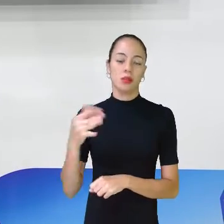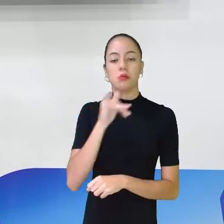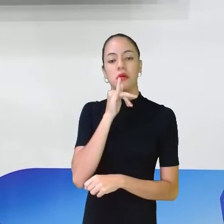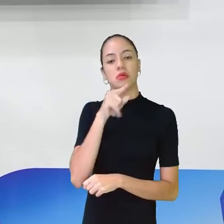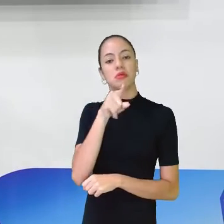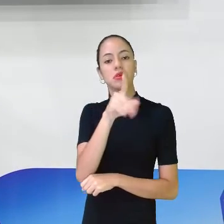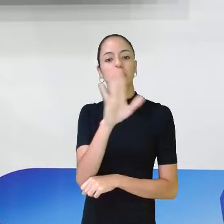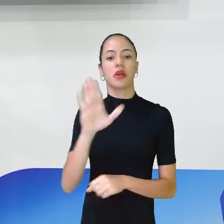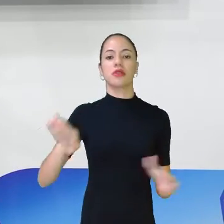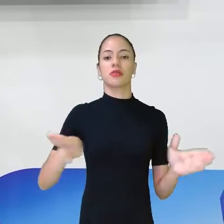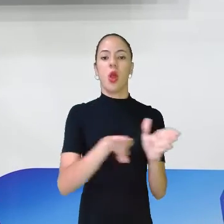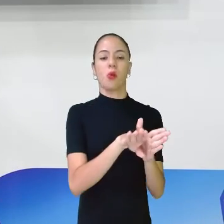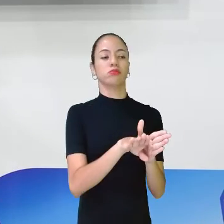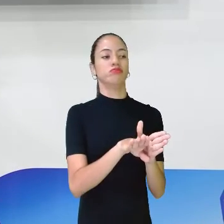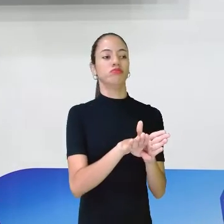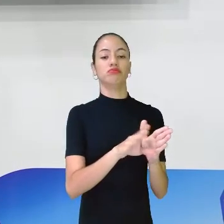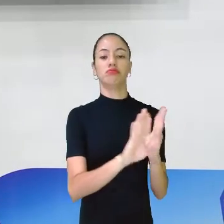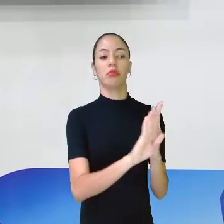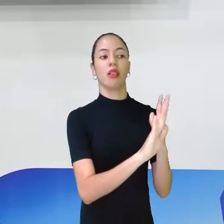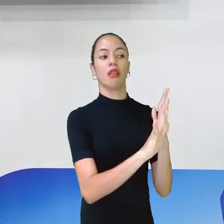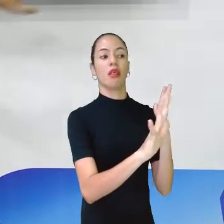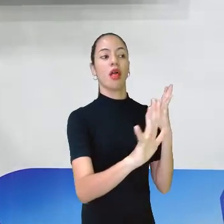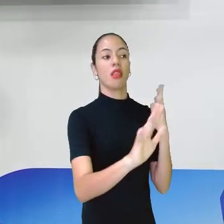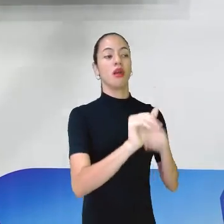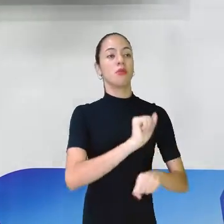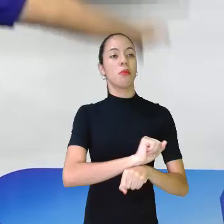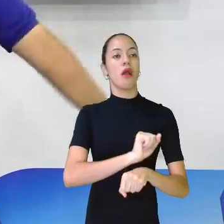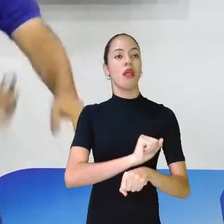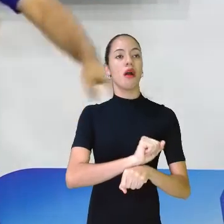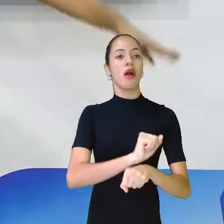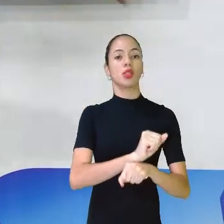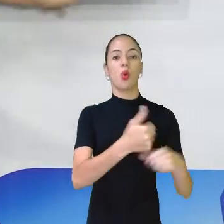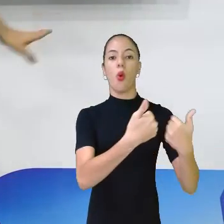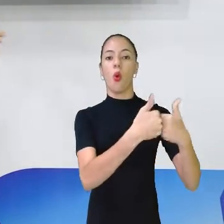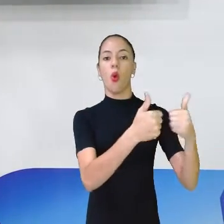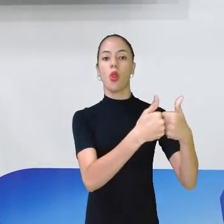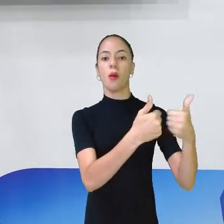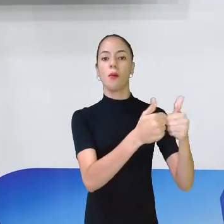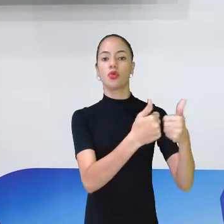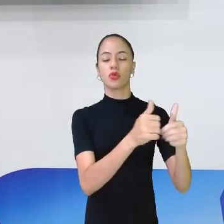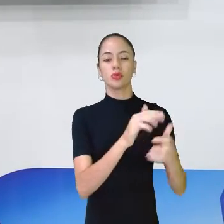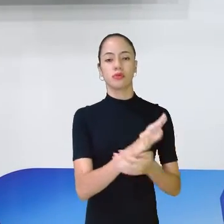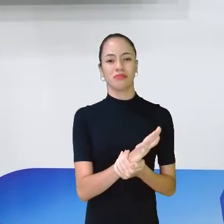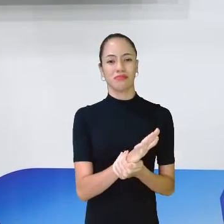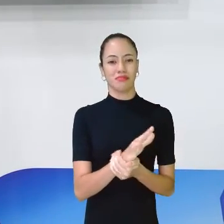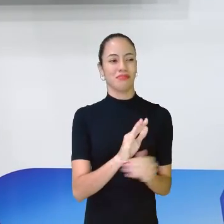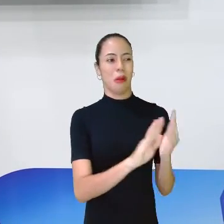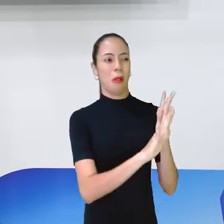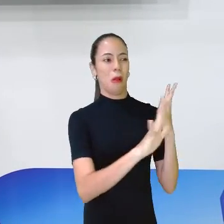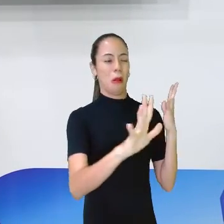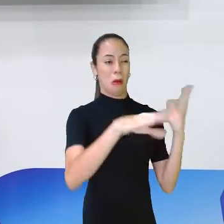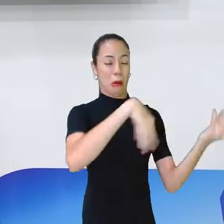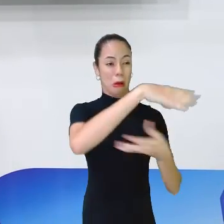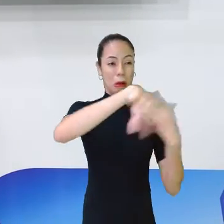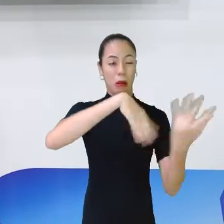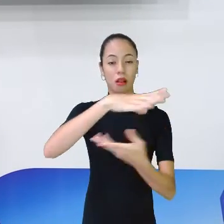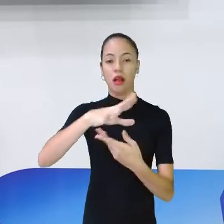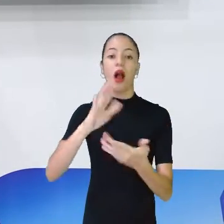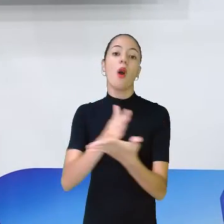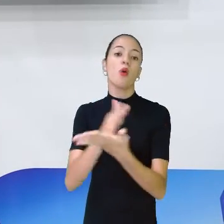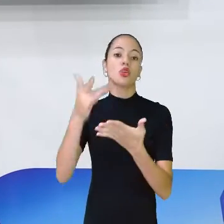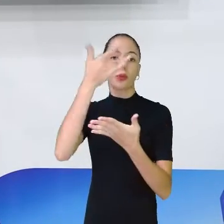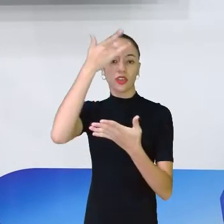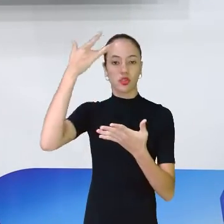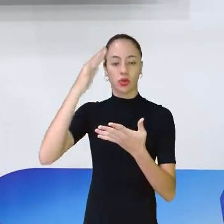na sua fila esperando. Olha que alvoroço, aí sai empurrando todo mundo, aí não sei, aí pega, entra, professor, tem uns que vai com